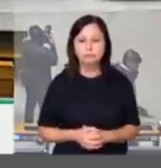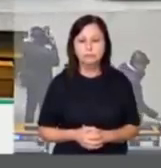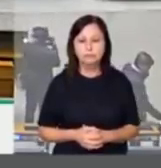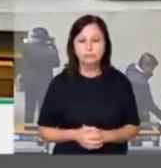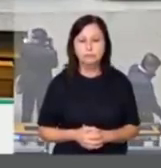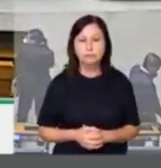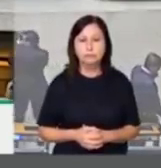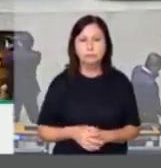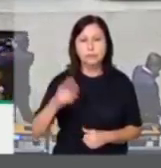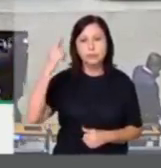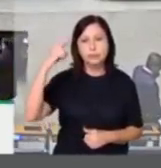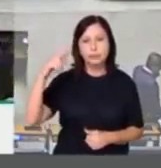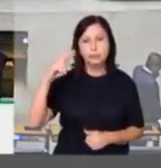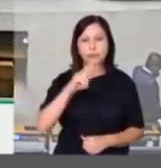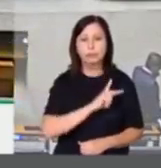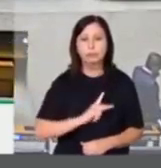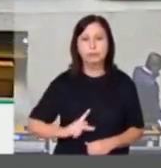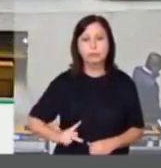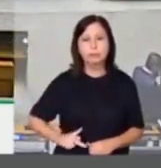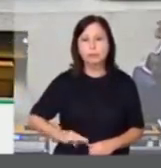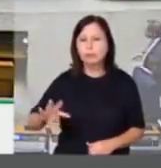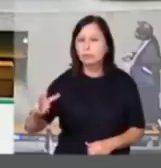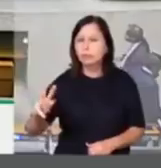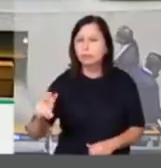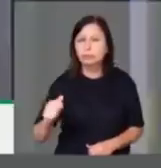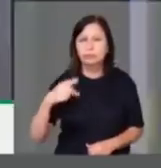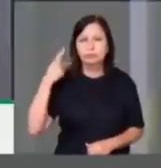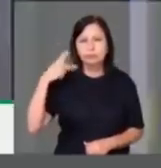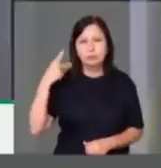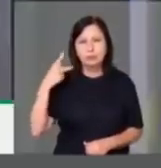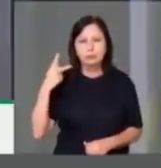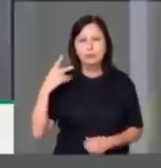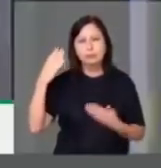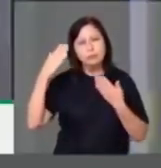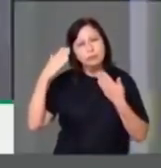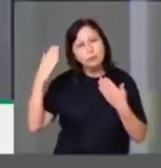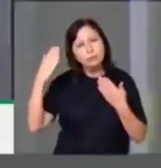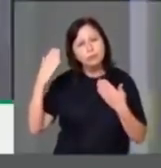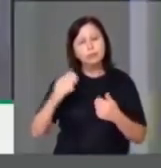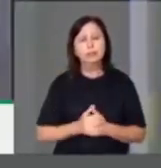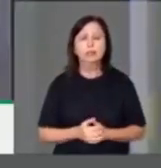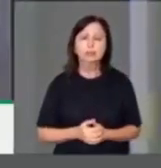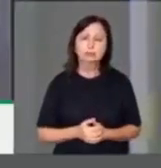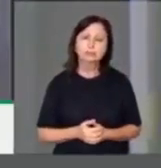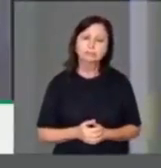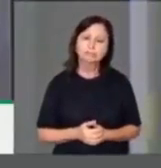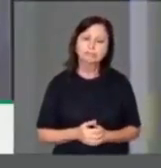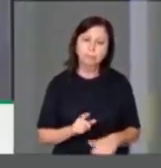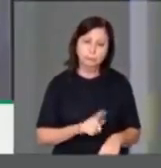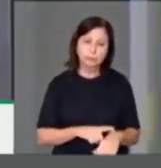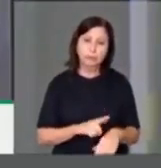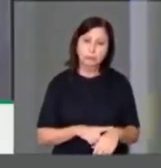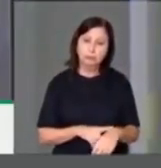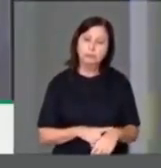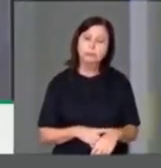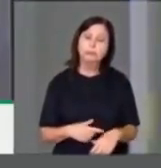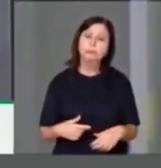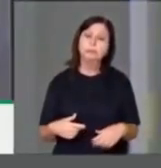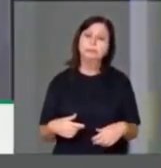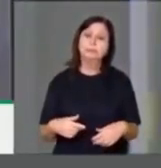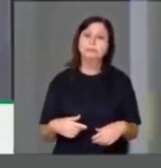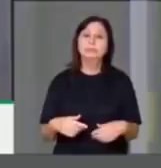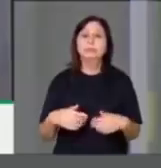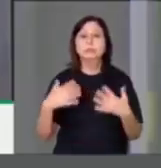Senhor presidente, colegas parlamentares, agradeço o espaço. Queria, antes de mais nada, dizer